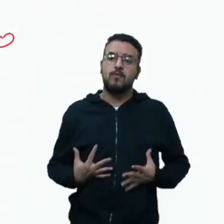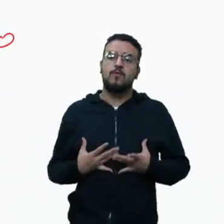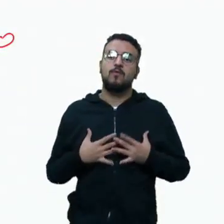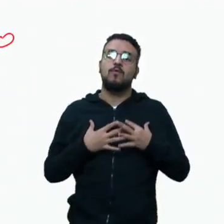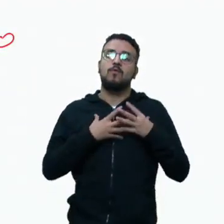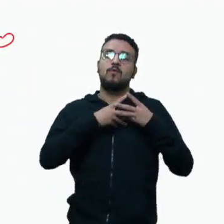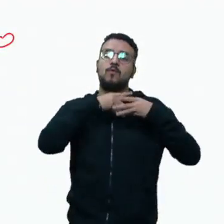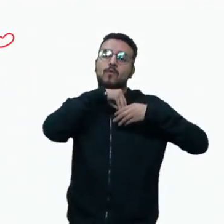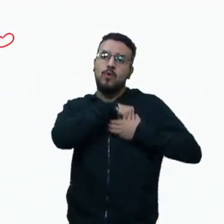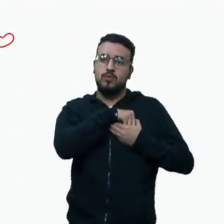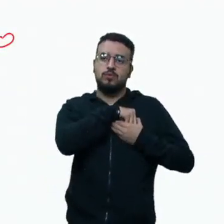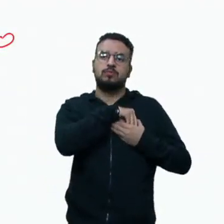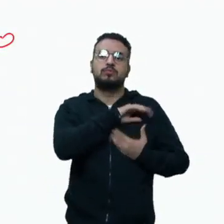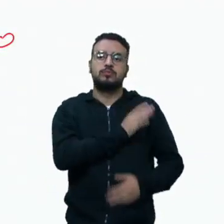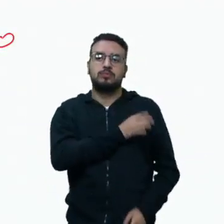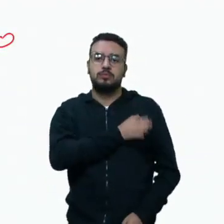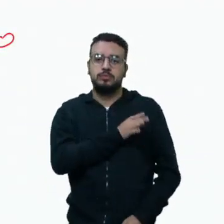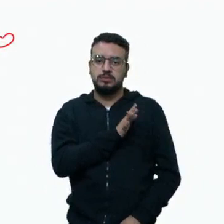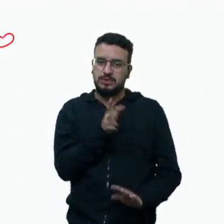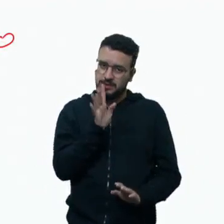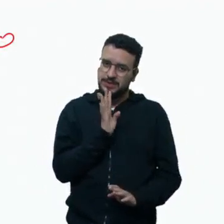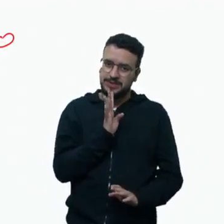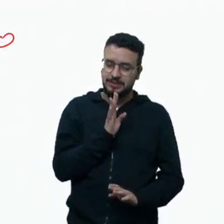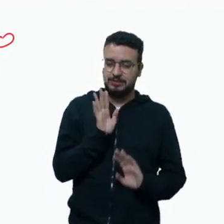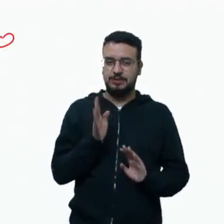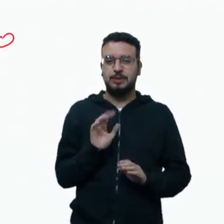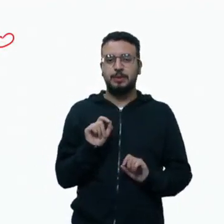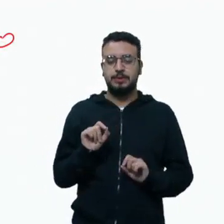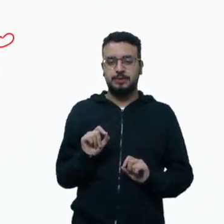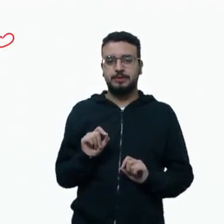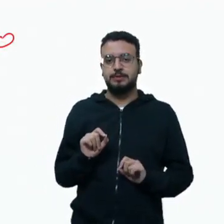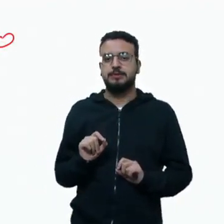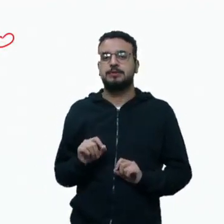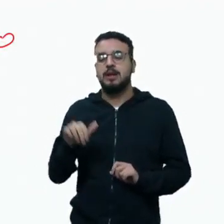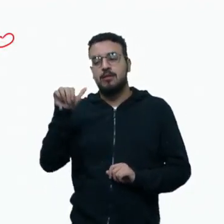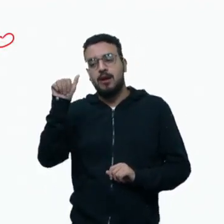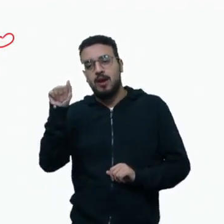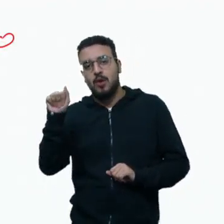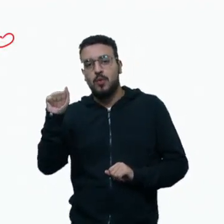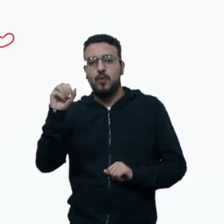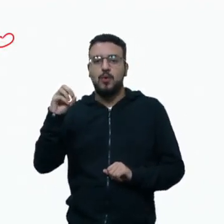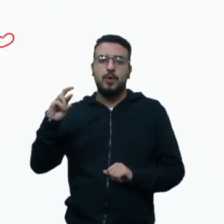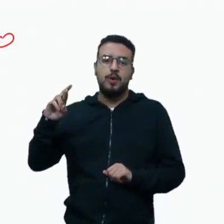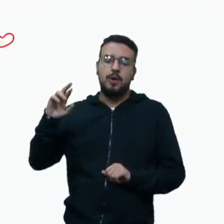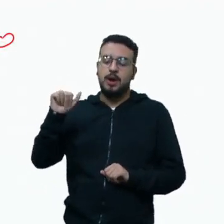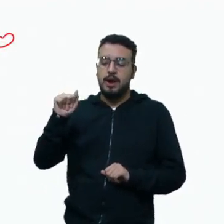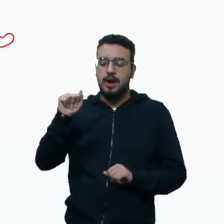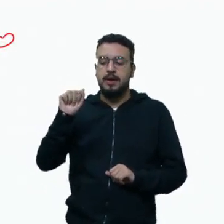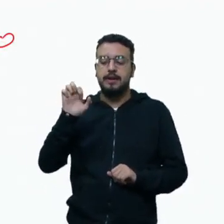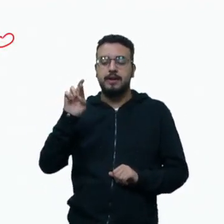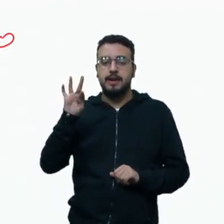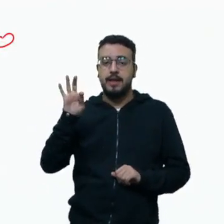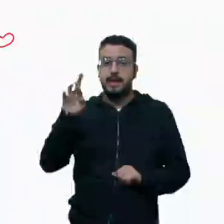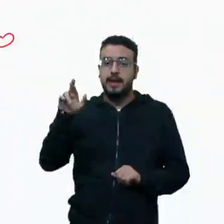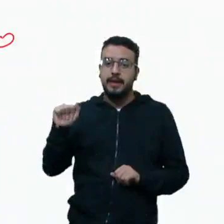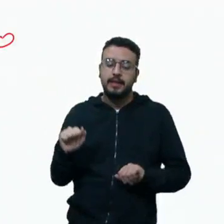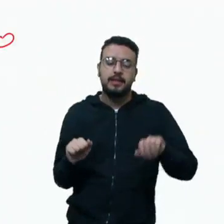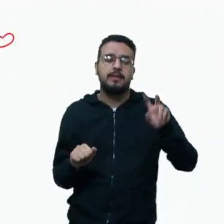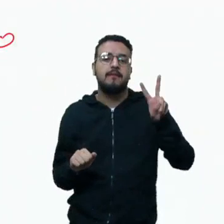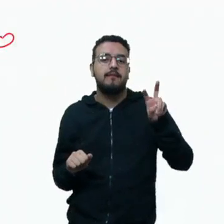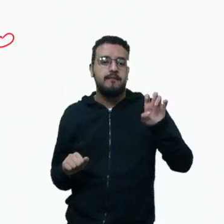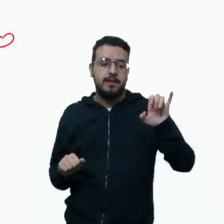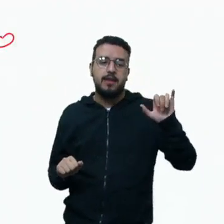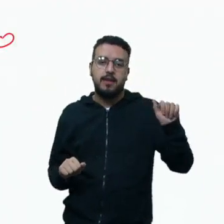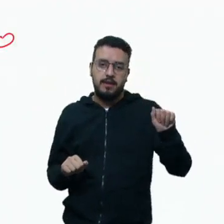já deve ter ouvido falar dos nossos vasos sanguíneos, mas daqui a pouco eu vou falar mais deles para vocês. Nós temos